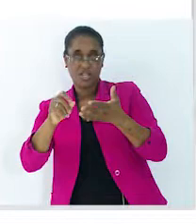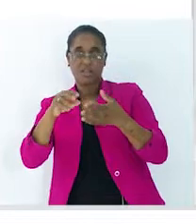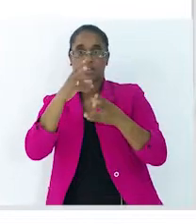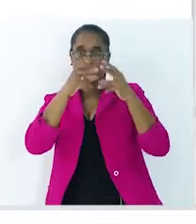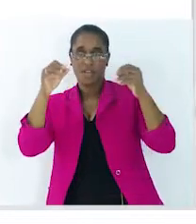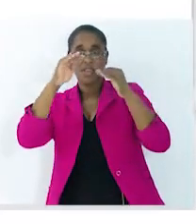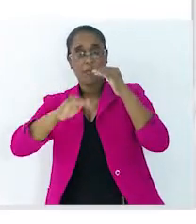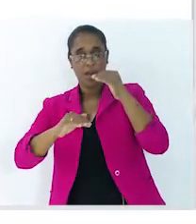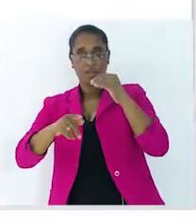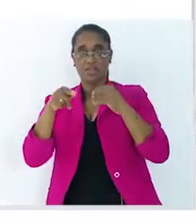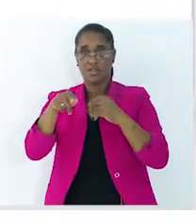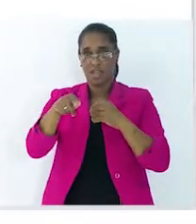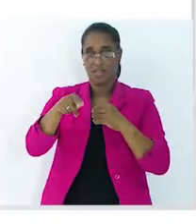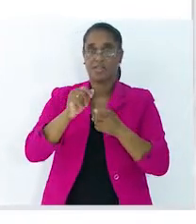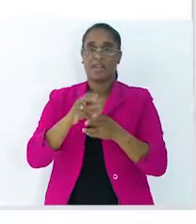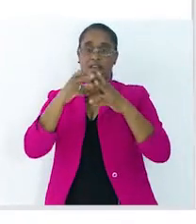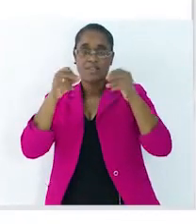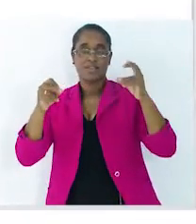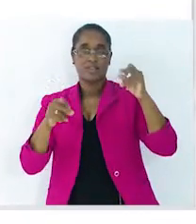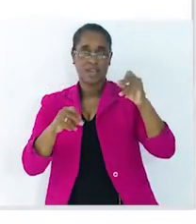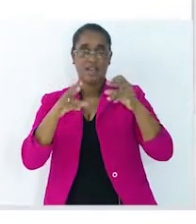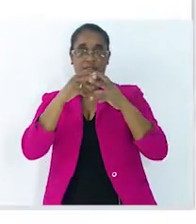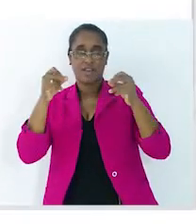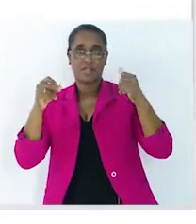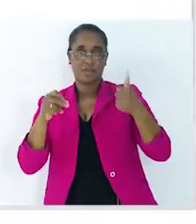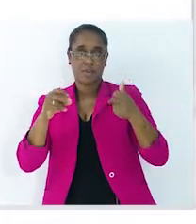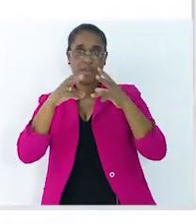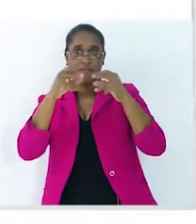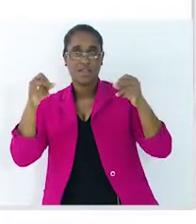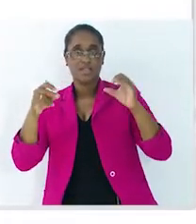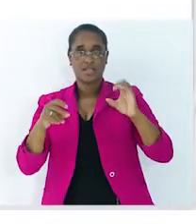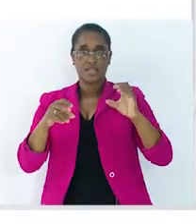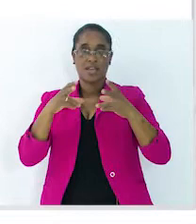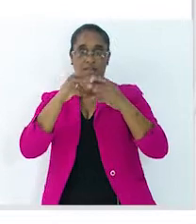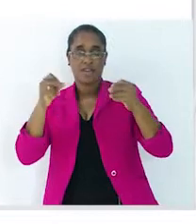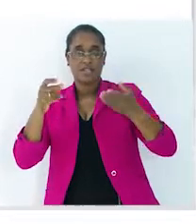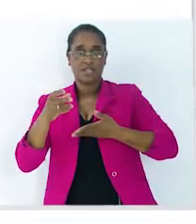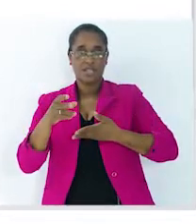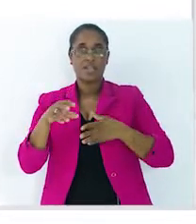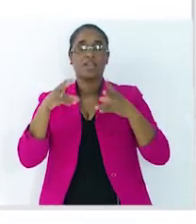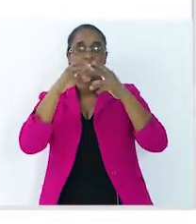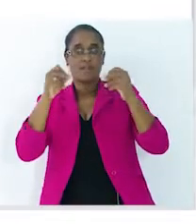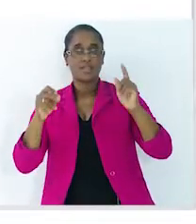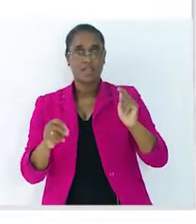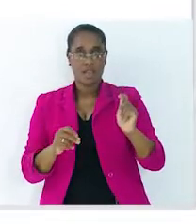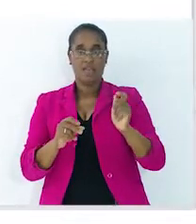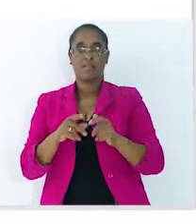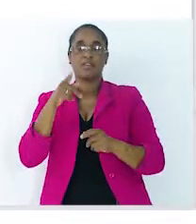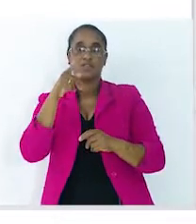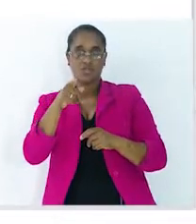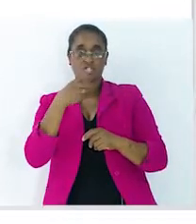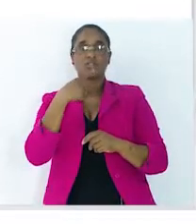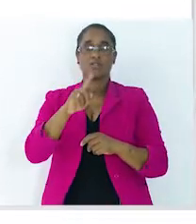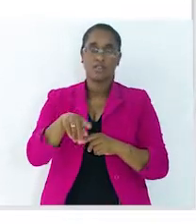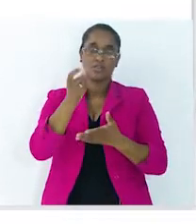abaixo, estas que estão aqui, a frase A, a frase B, a frase C, a frase D e a frase E, vais voltar agora